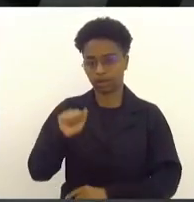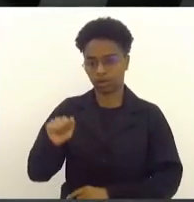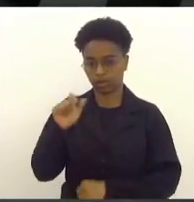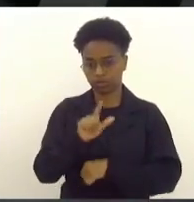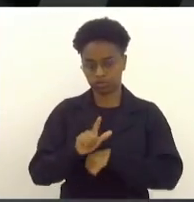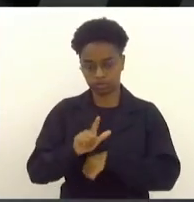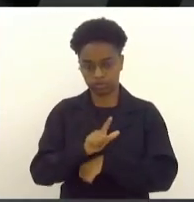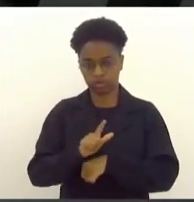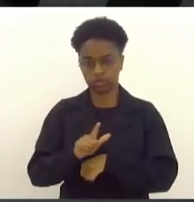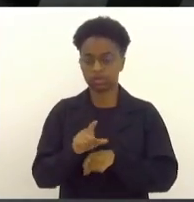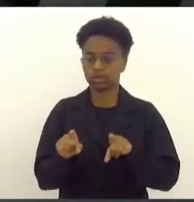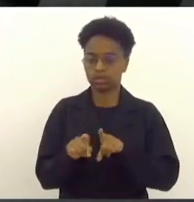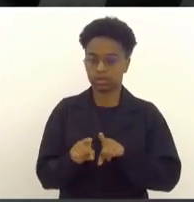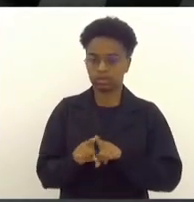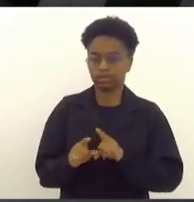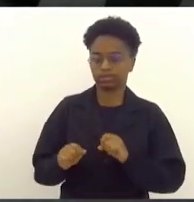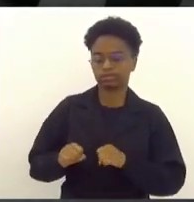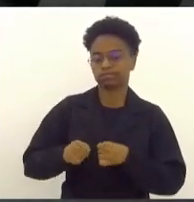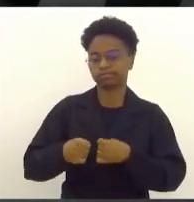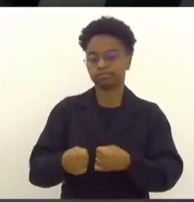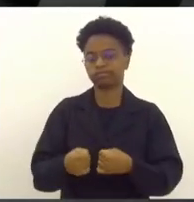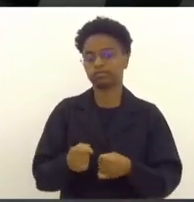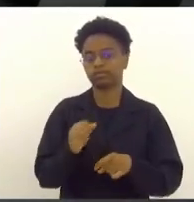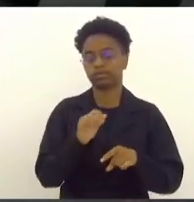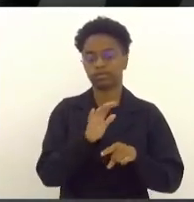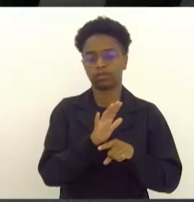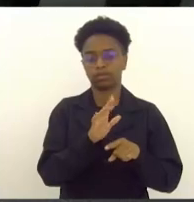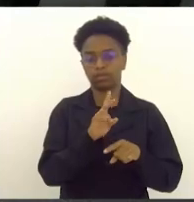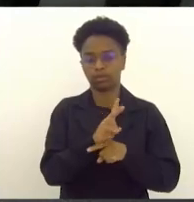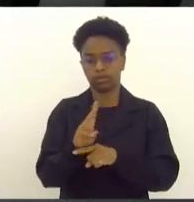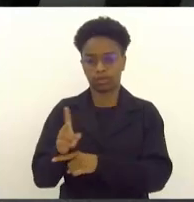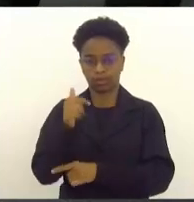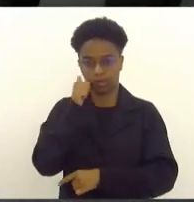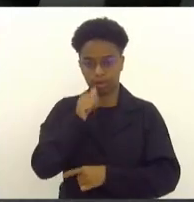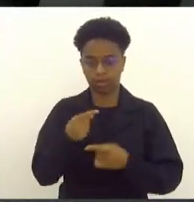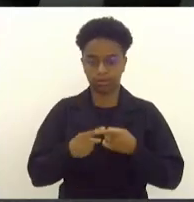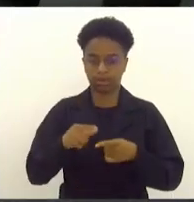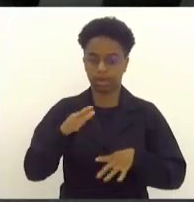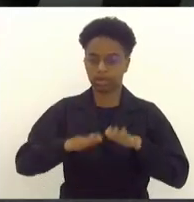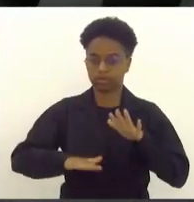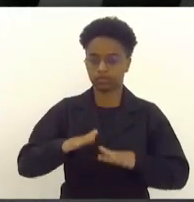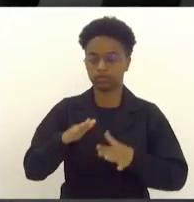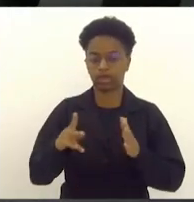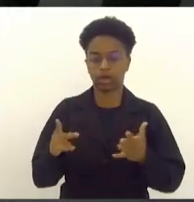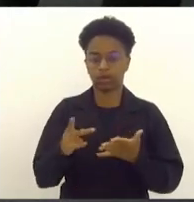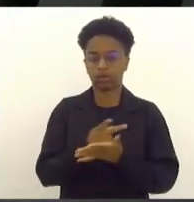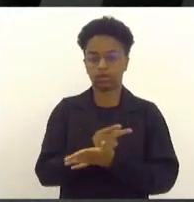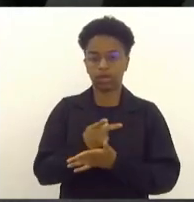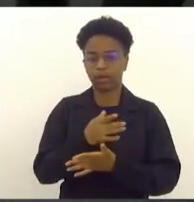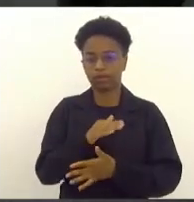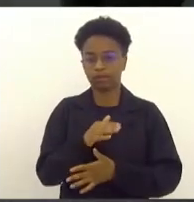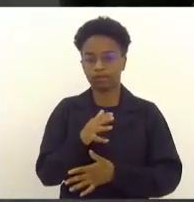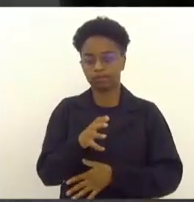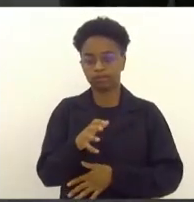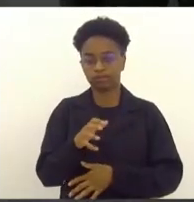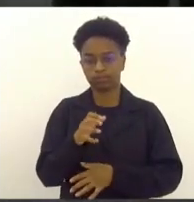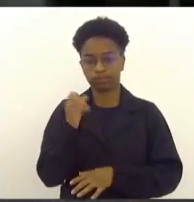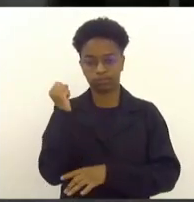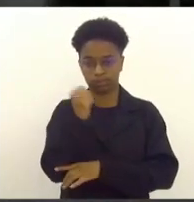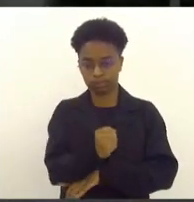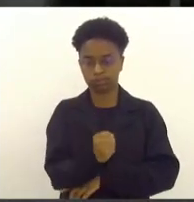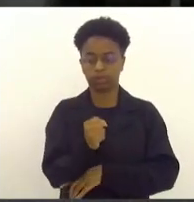lilás vem socorro dessas mulheres que muitas vezes têm a sua vida vilipendiada quando ela deveria estar